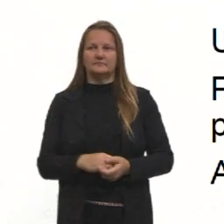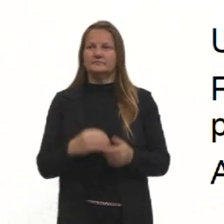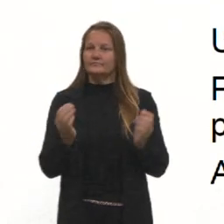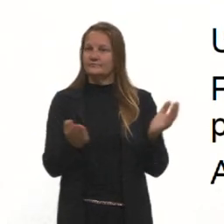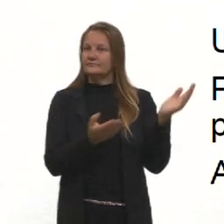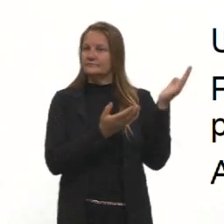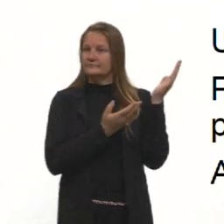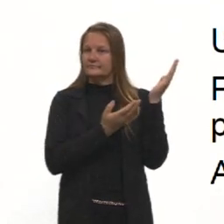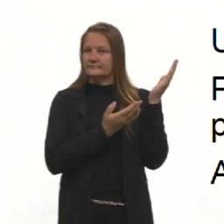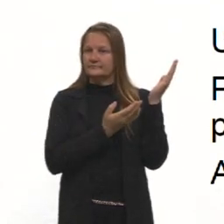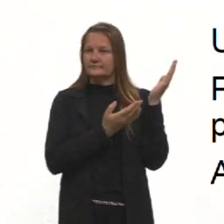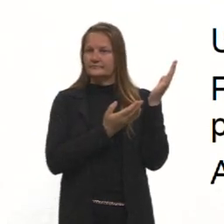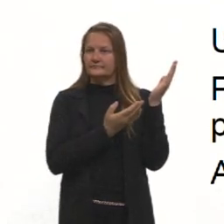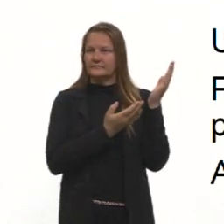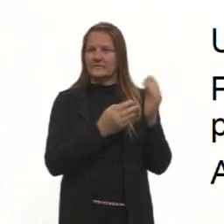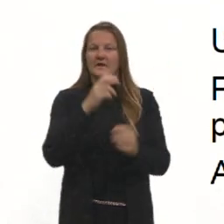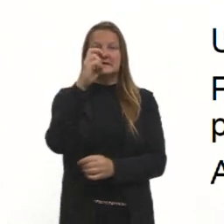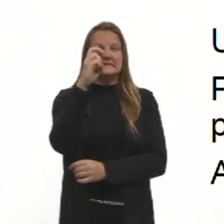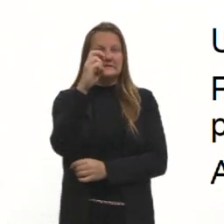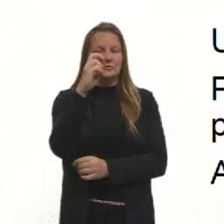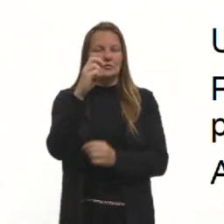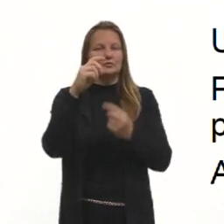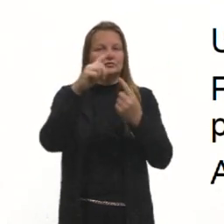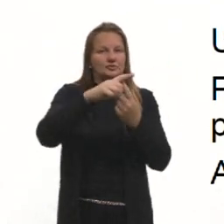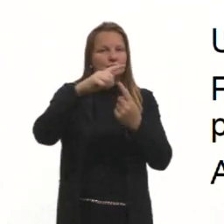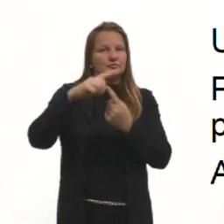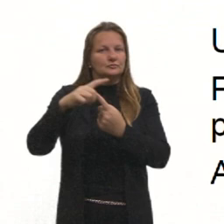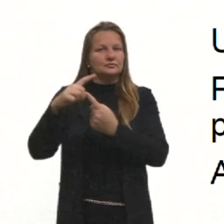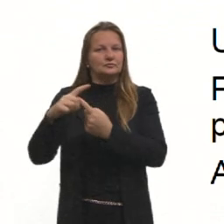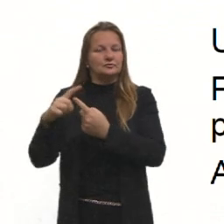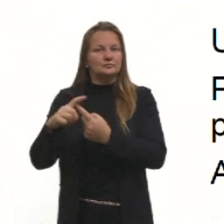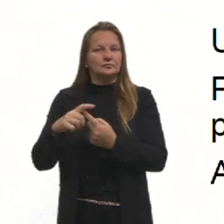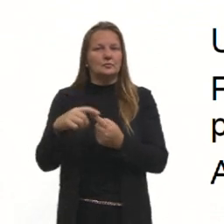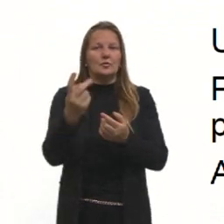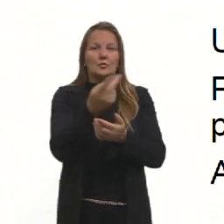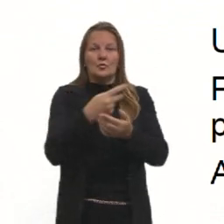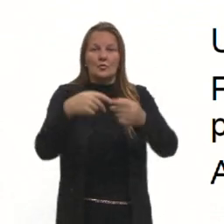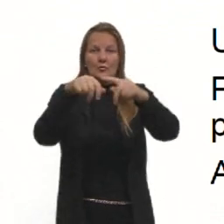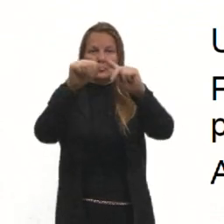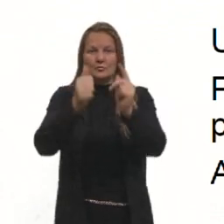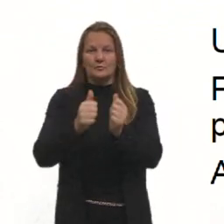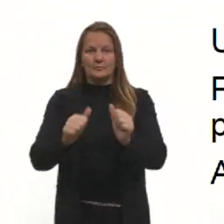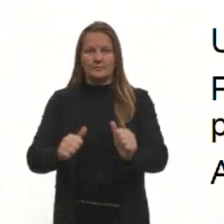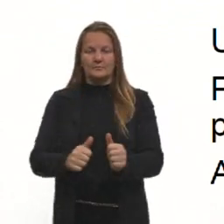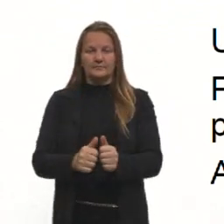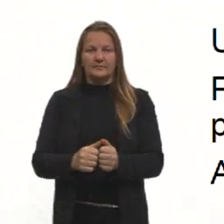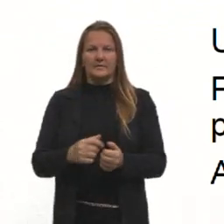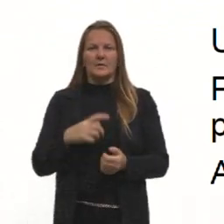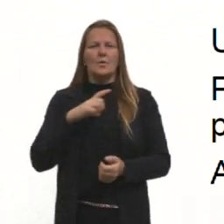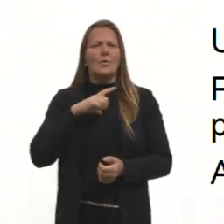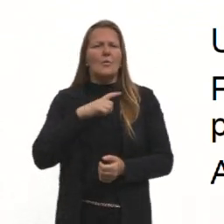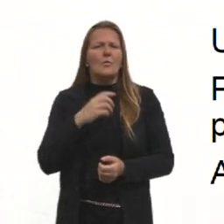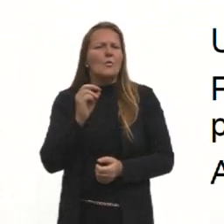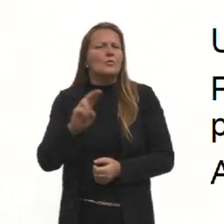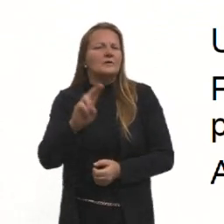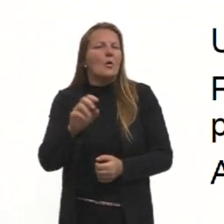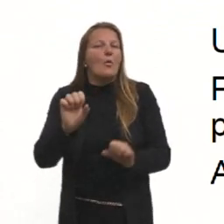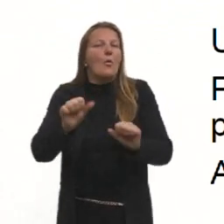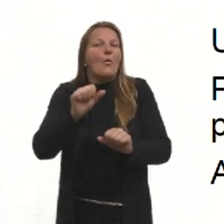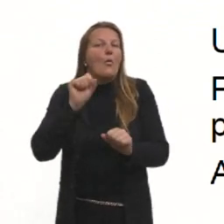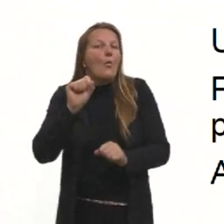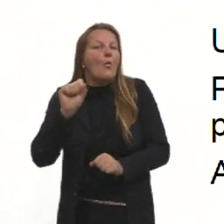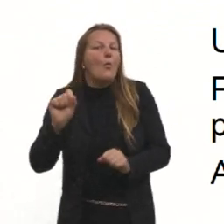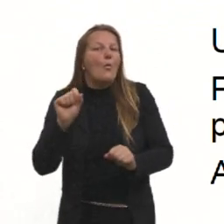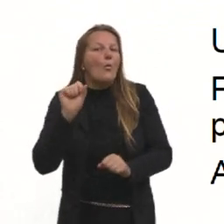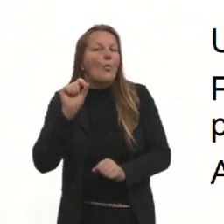então Aqui nós temos cinco figuras que trazem nesses formatos aí do recipiente para a gente analisar qual